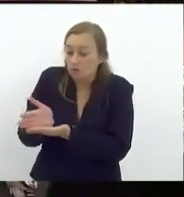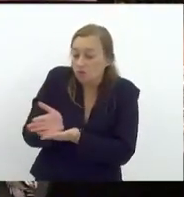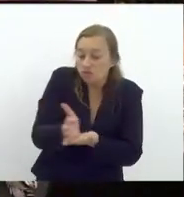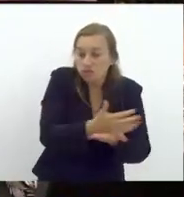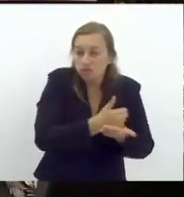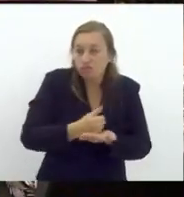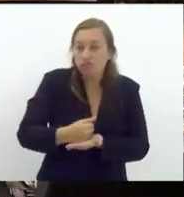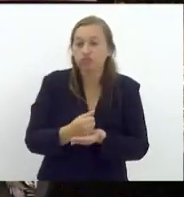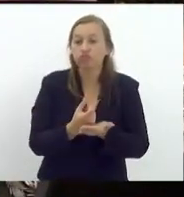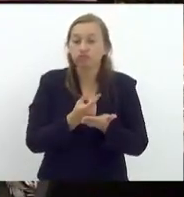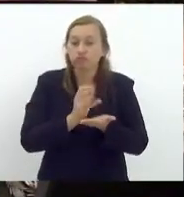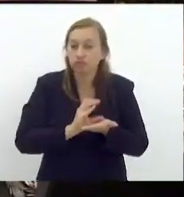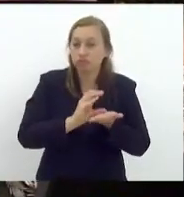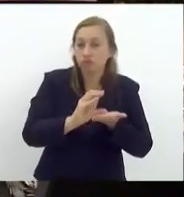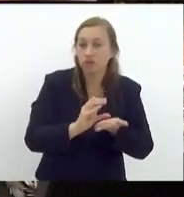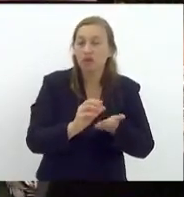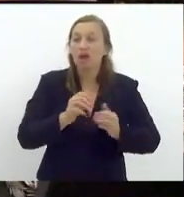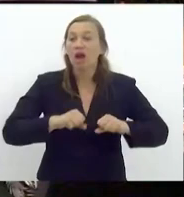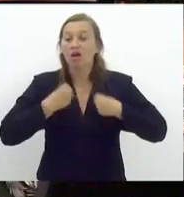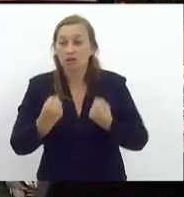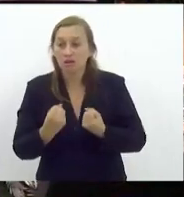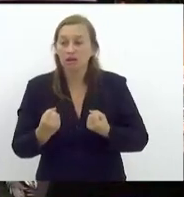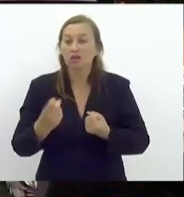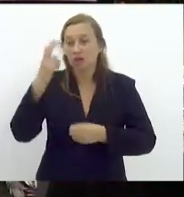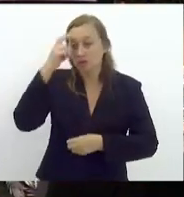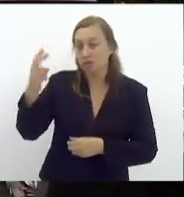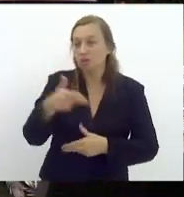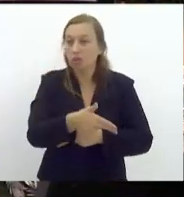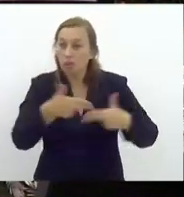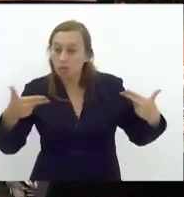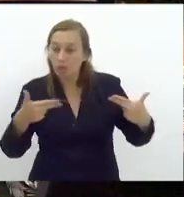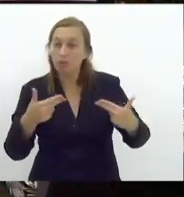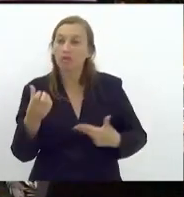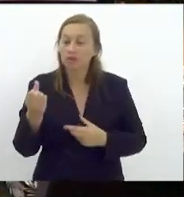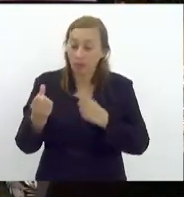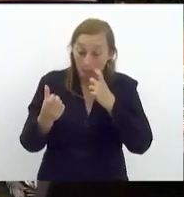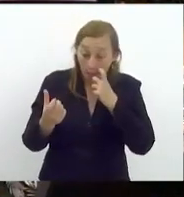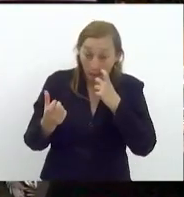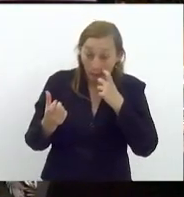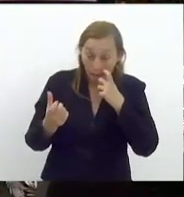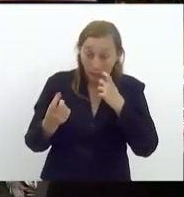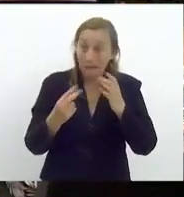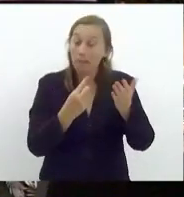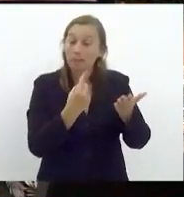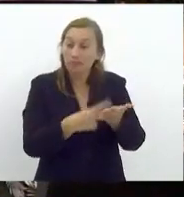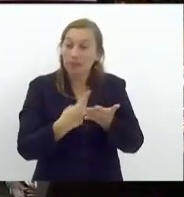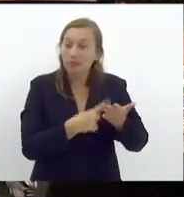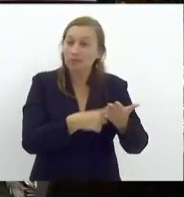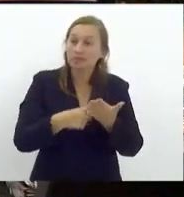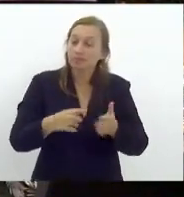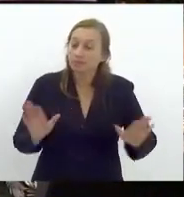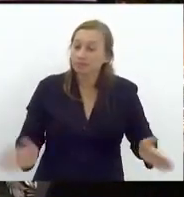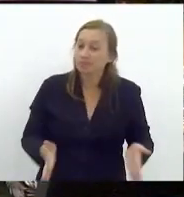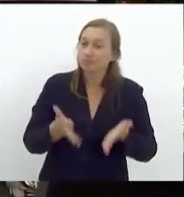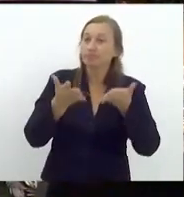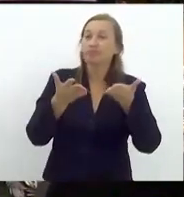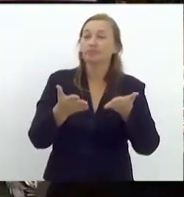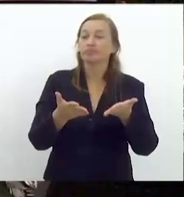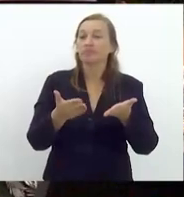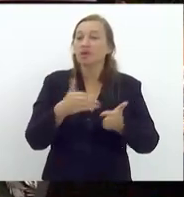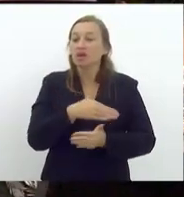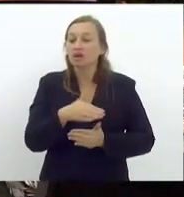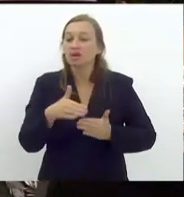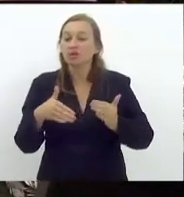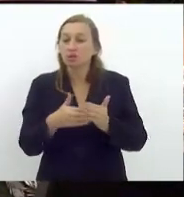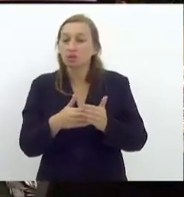6 a frente parlamentar em defesa da cultura hip hop se compromete a estimular as ações do hip hop em